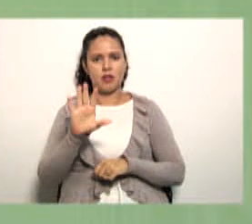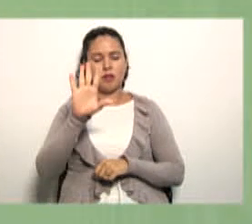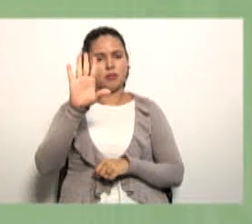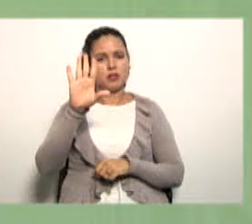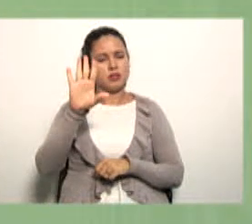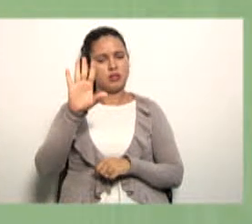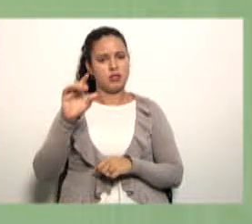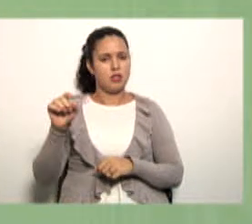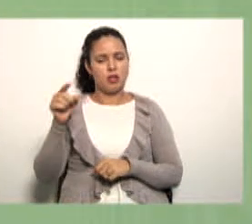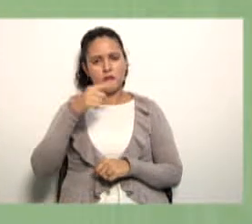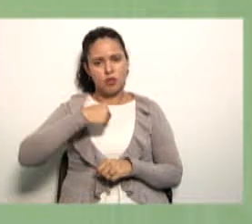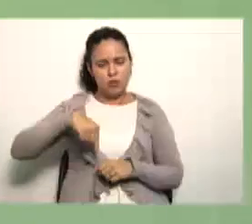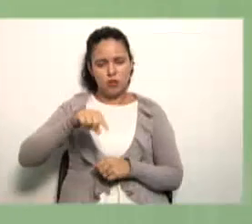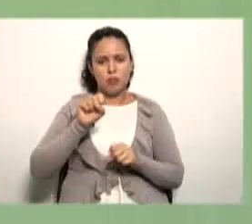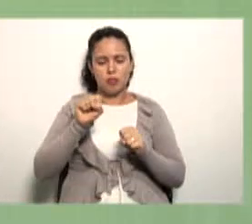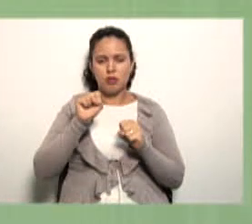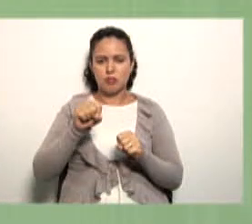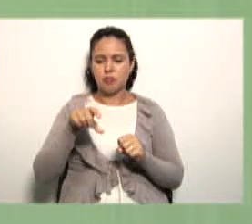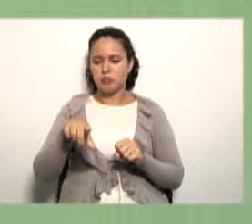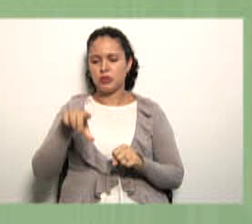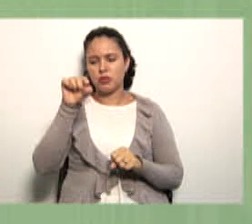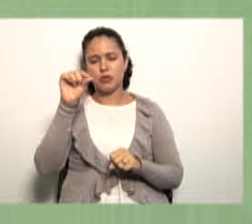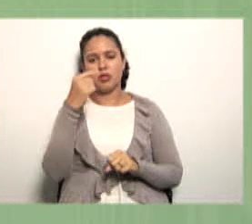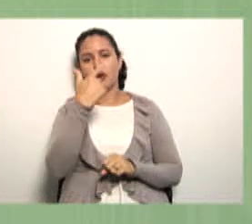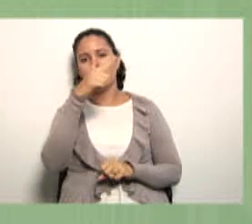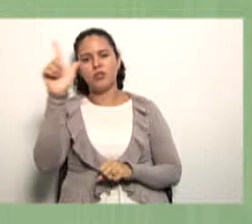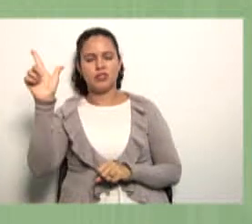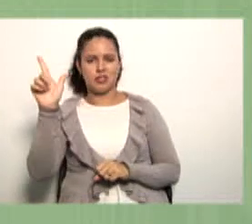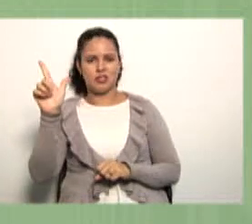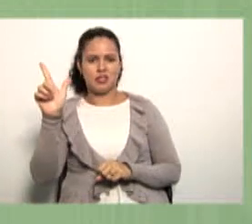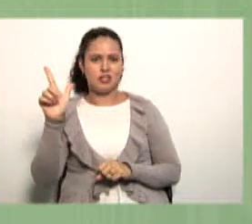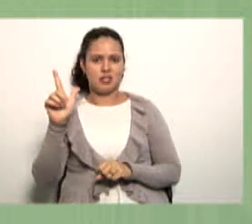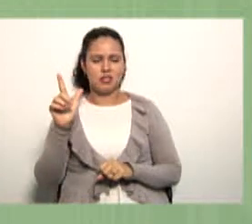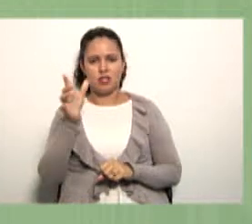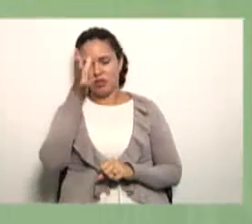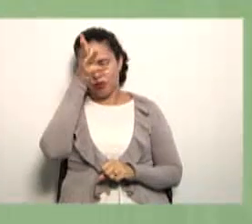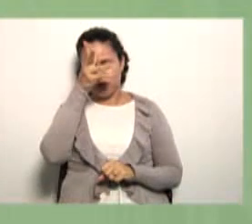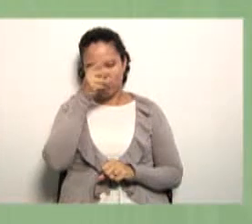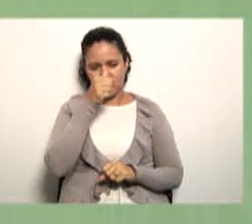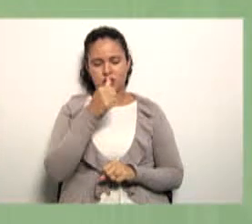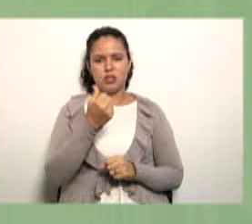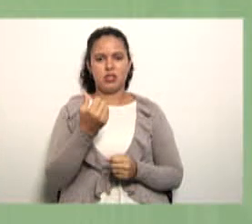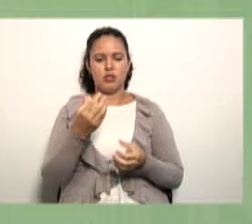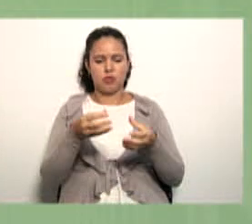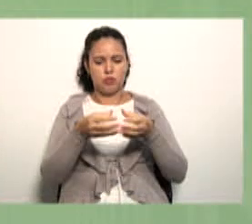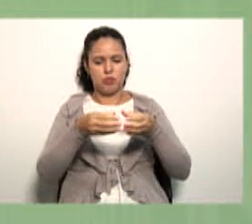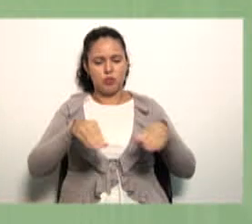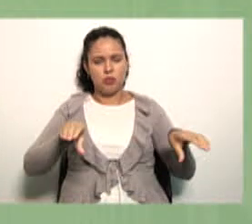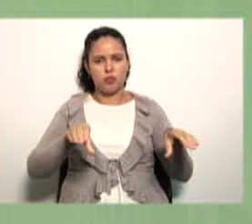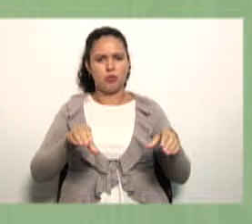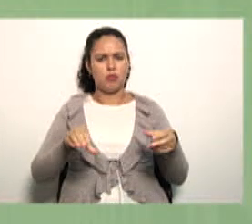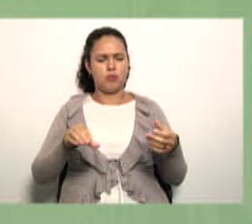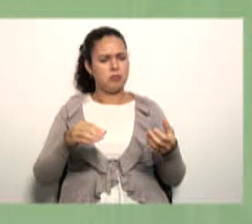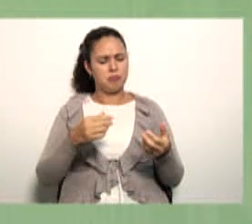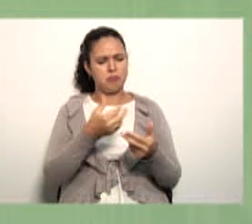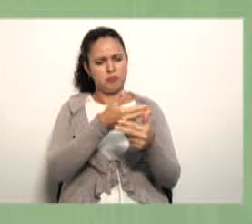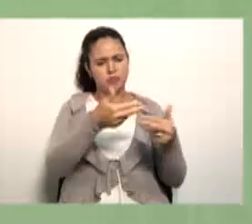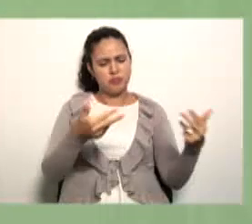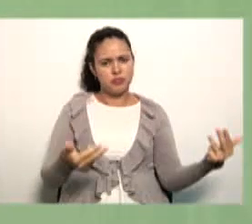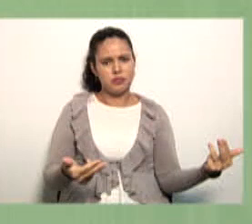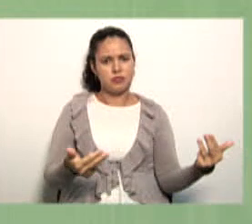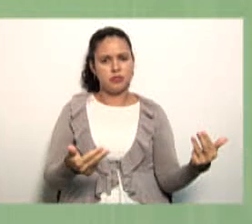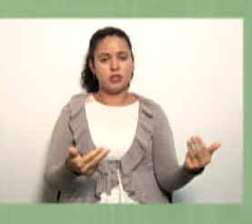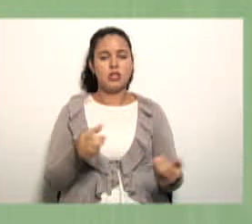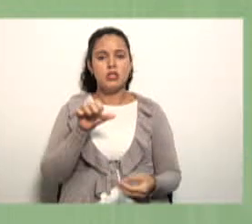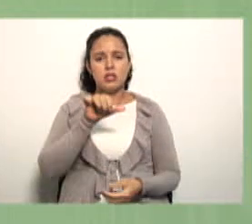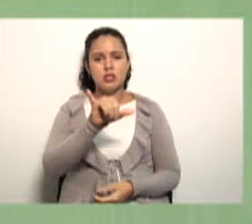nós podemos optar por comprar outra coisa. Pode ser frango, ovo, etc. O aumento do